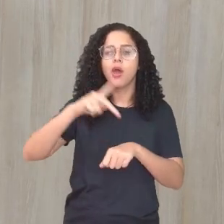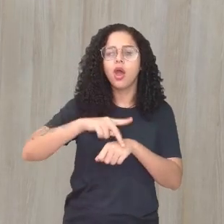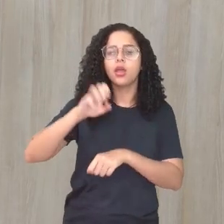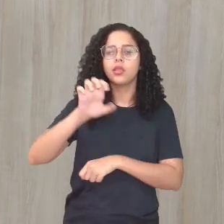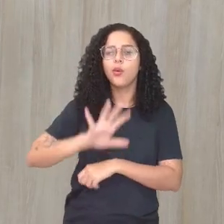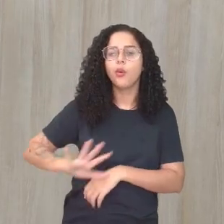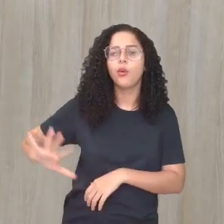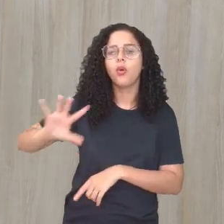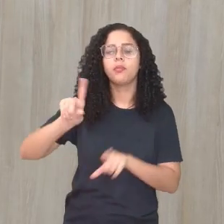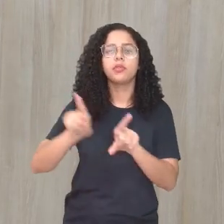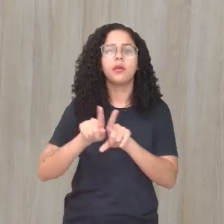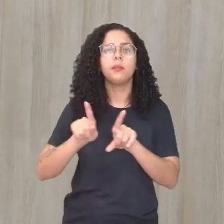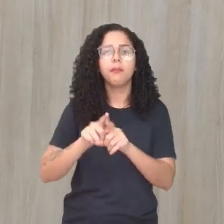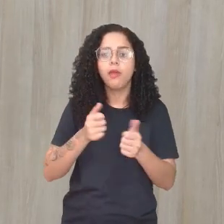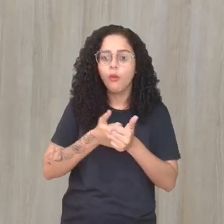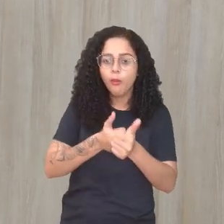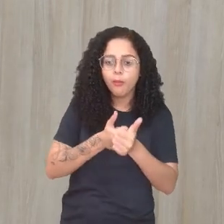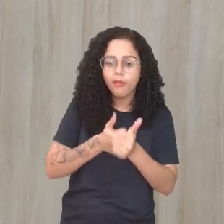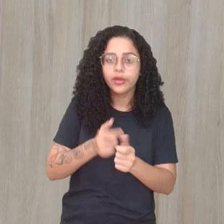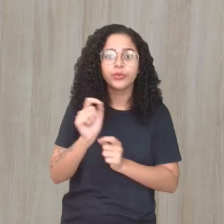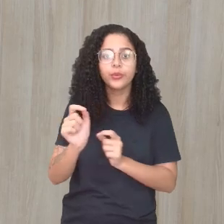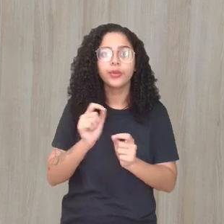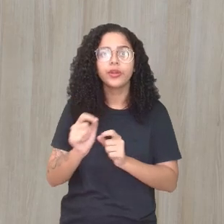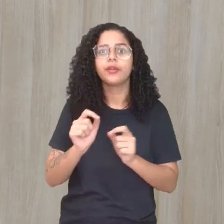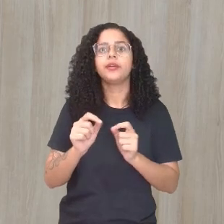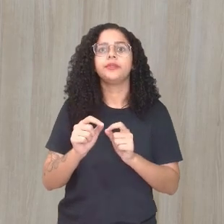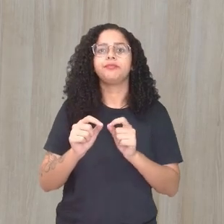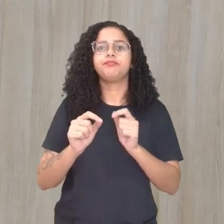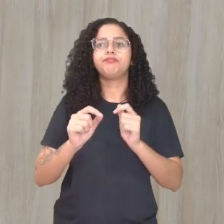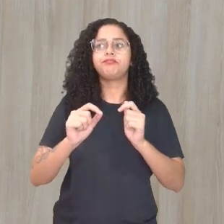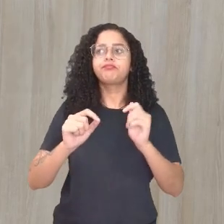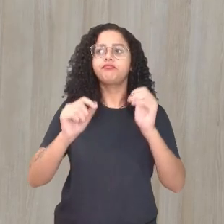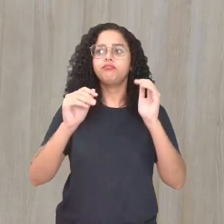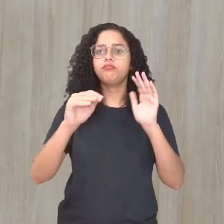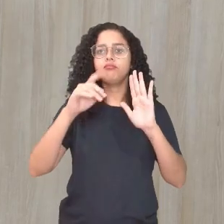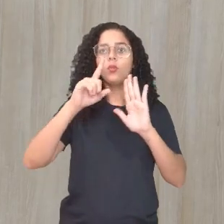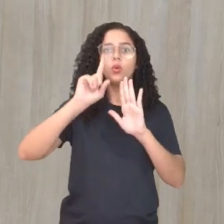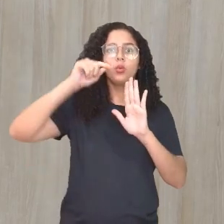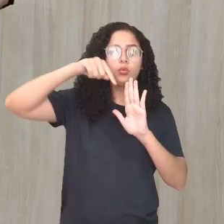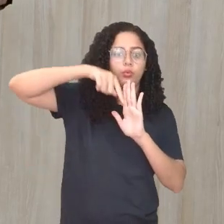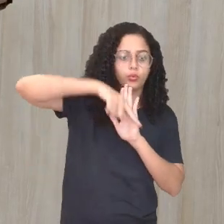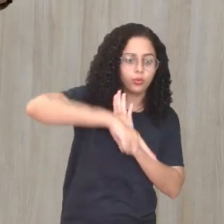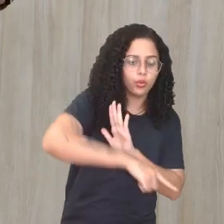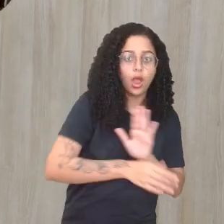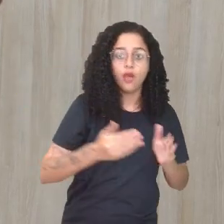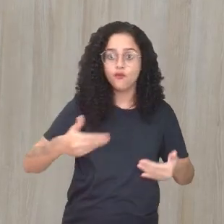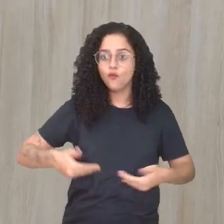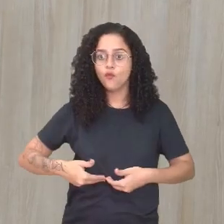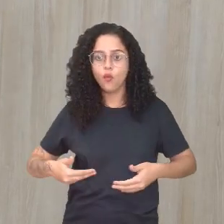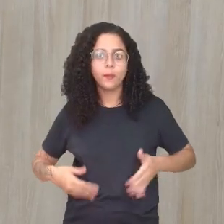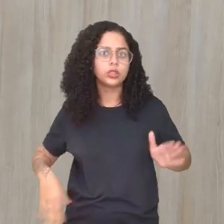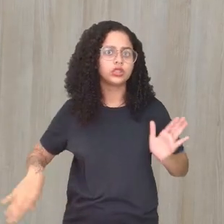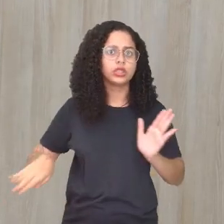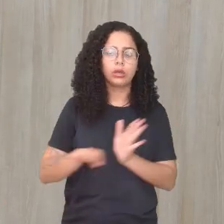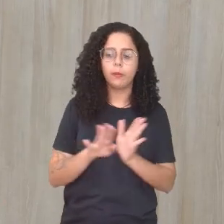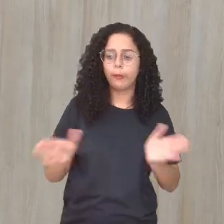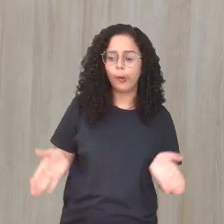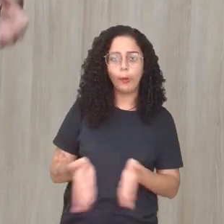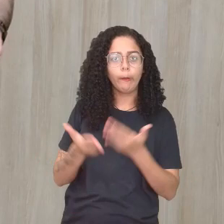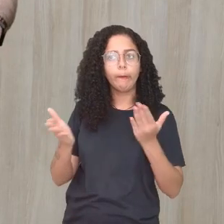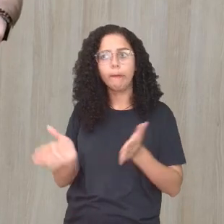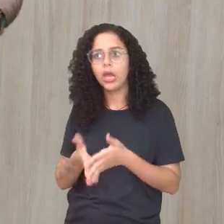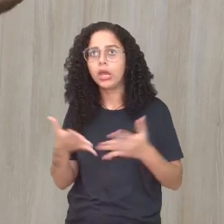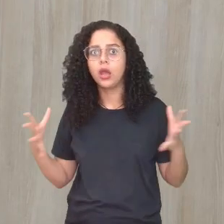crise geralmente acompanhada, né, de índices sociais caindo, fome chegando, né, pobreza,